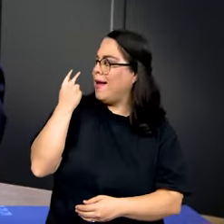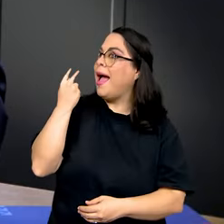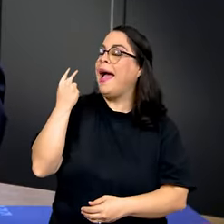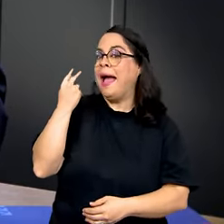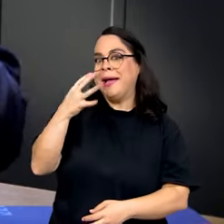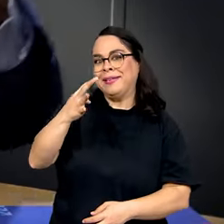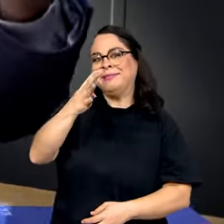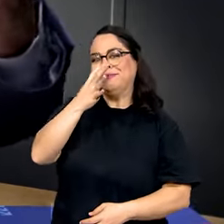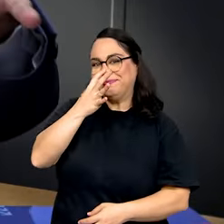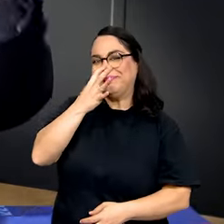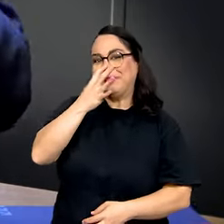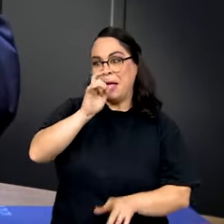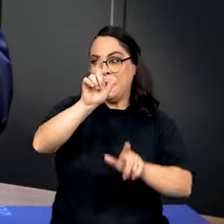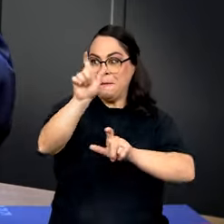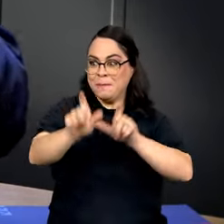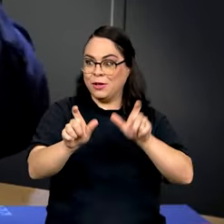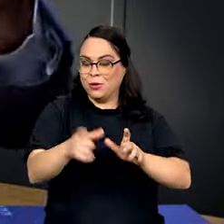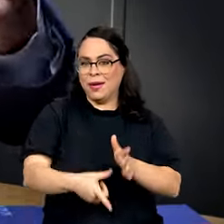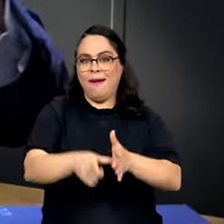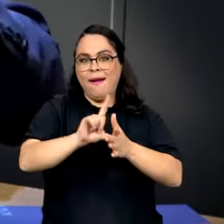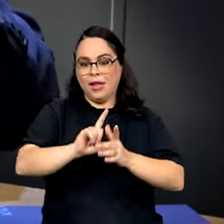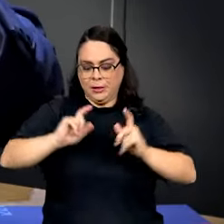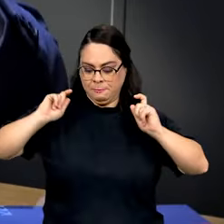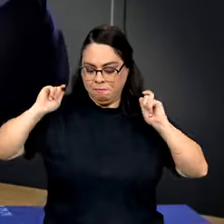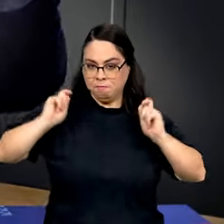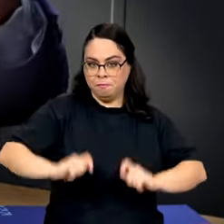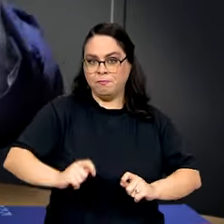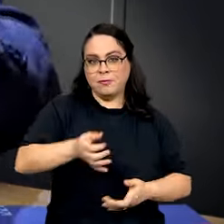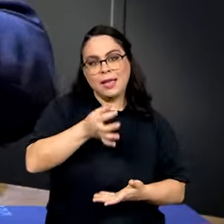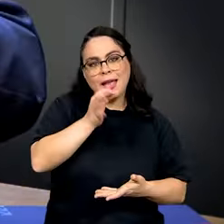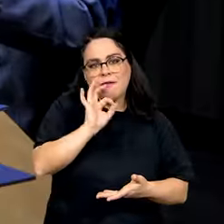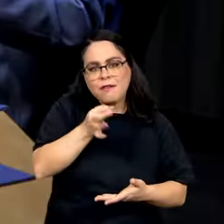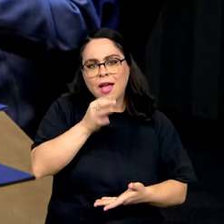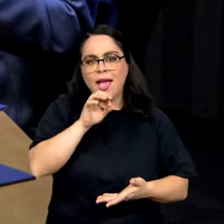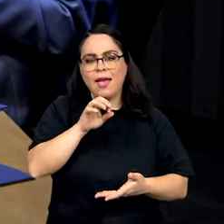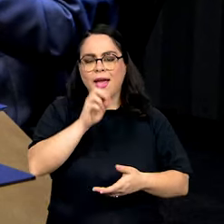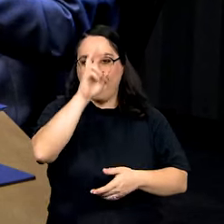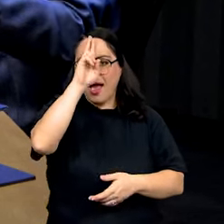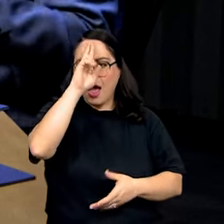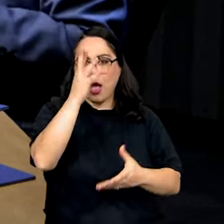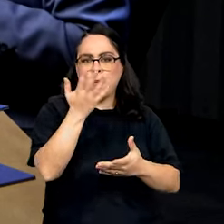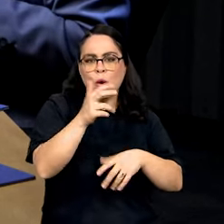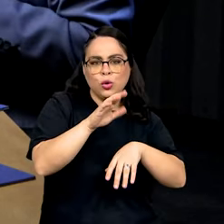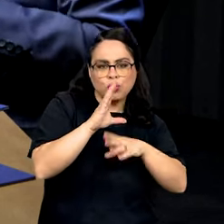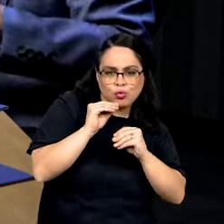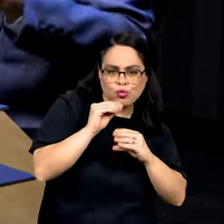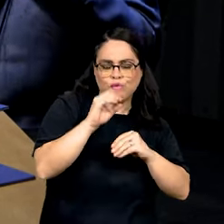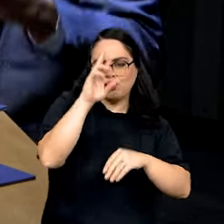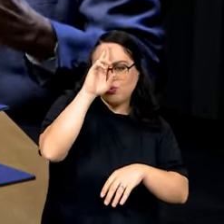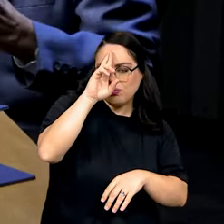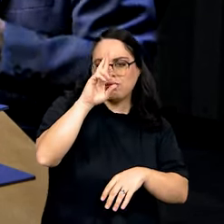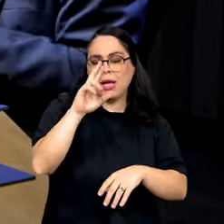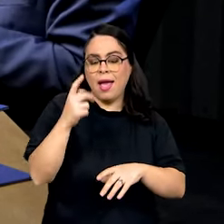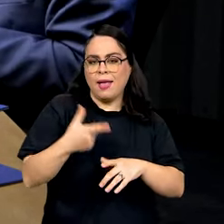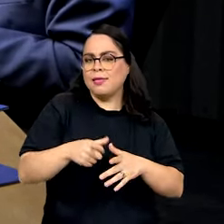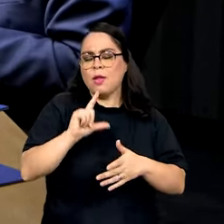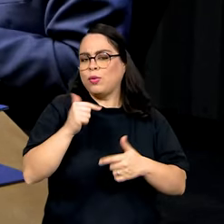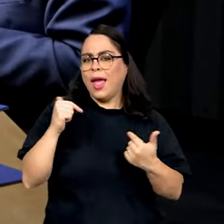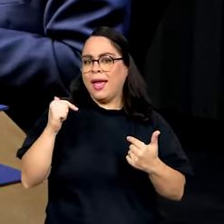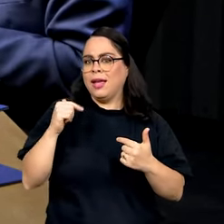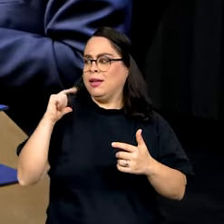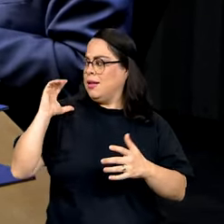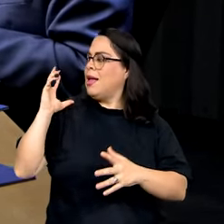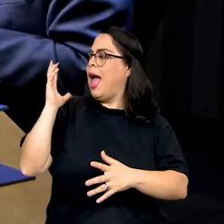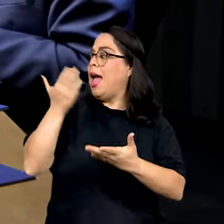trás e ver que pessoas que não tinham condições de tomar café almoçar jantar e ali poder